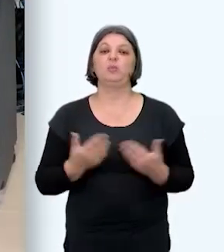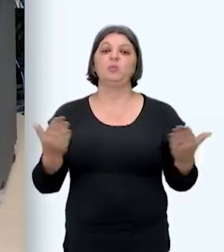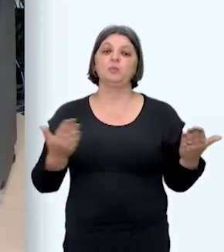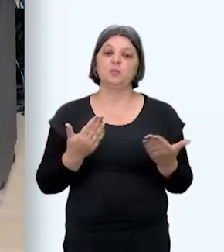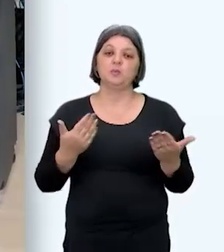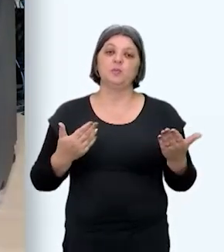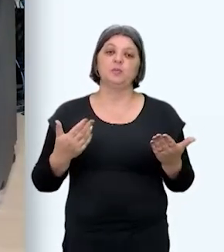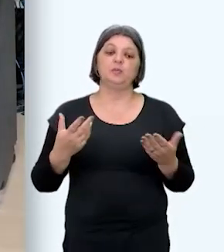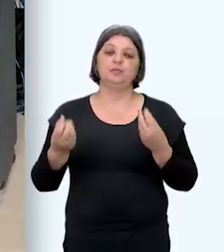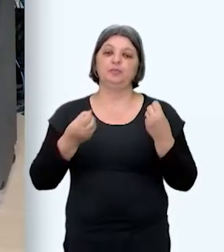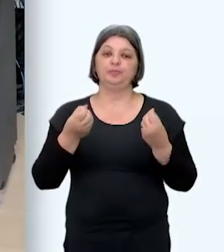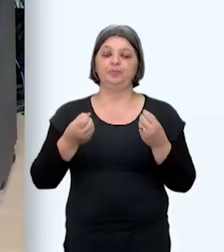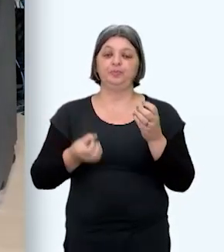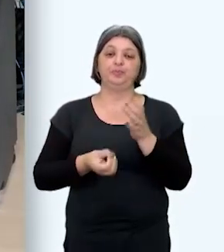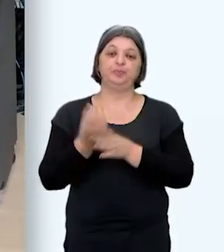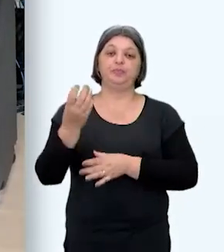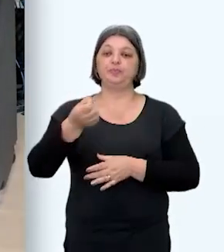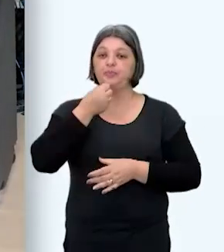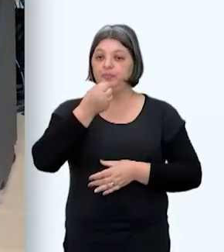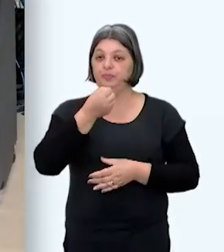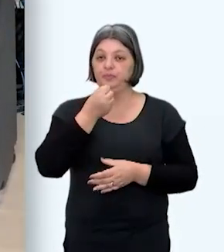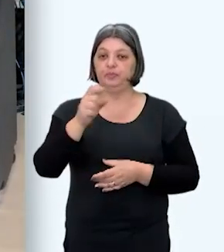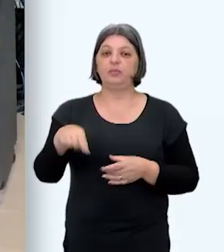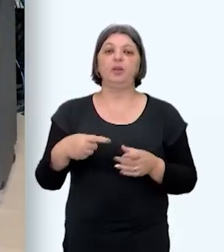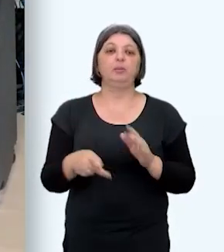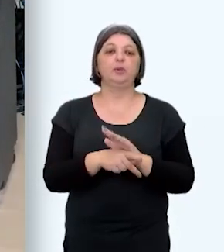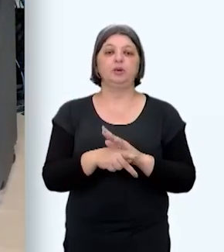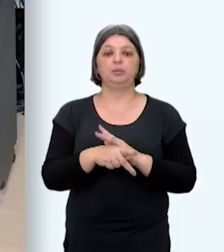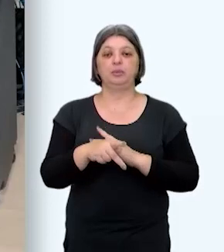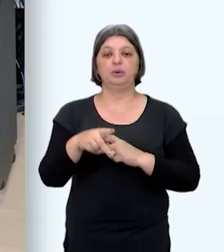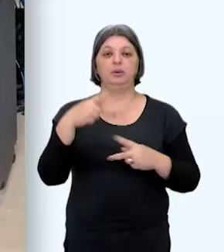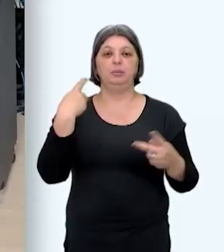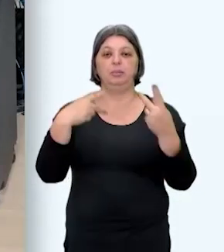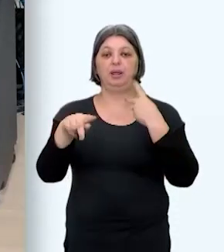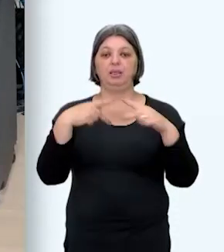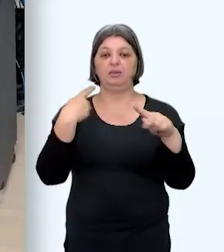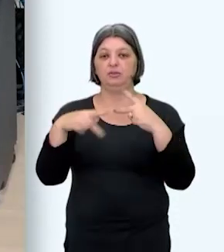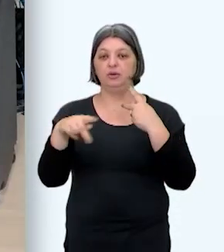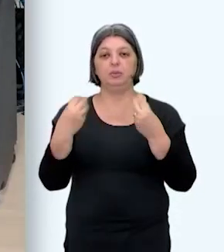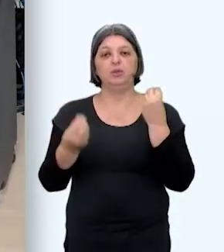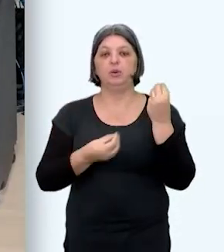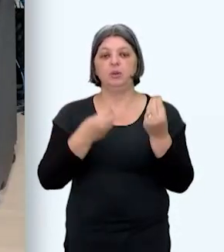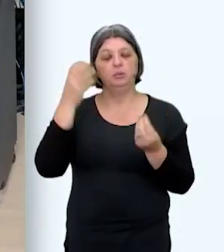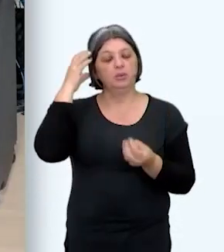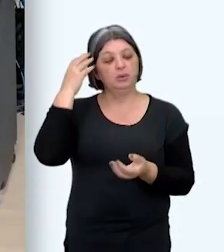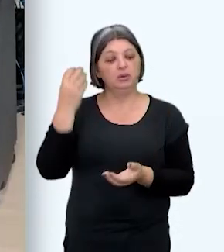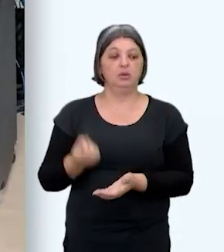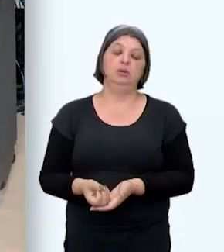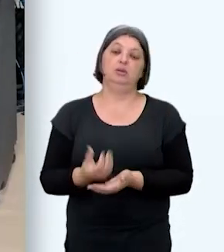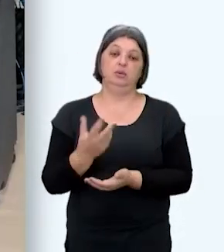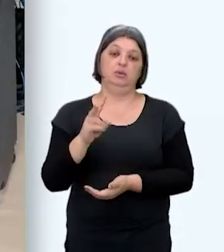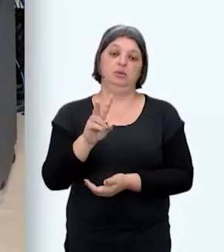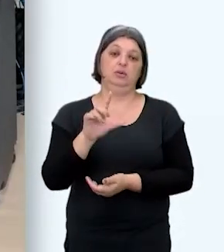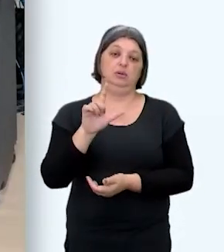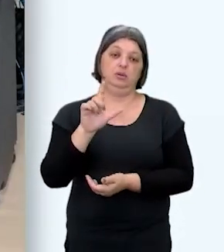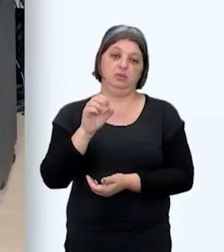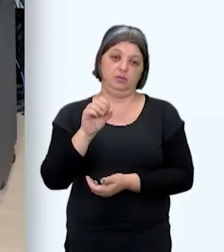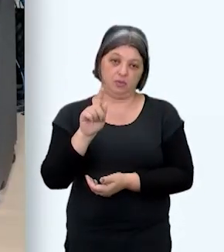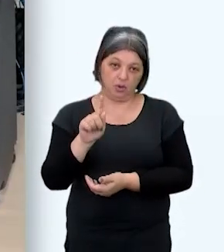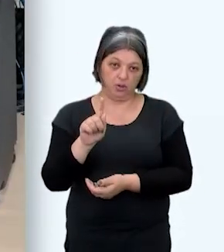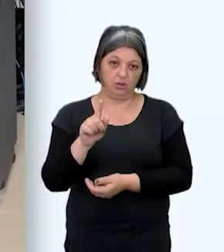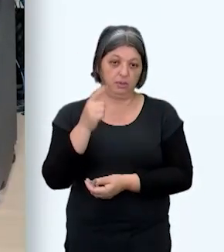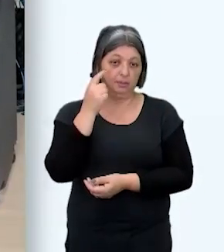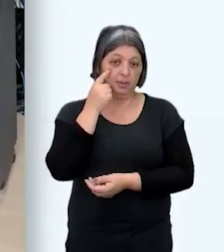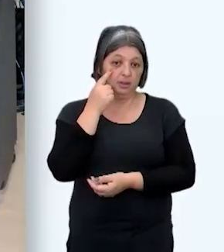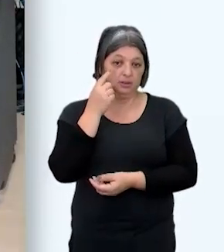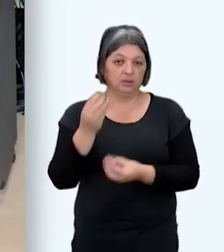uma entrevista e depois eles precisam colocar em uma plataforma, né? Em formato de podcast ou vlogs, né?